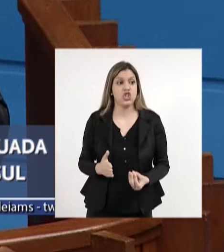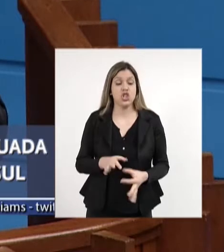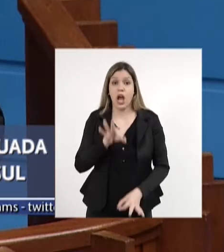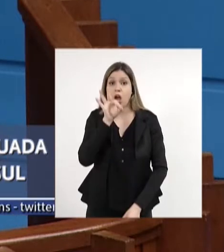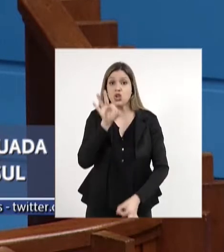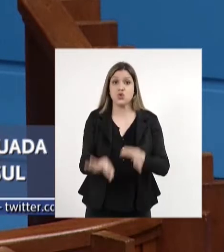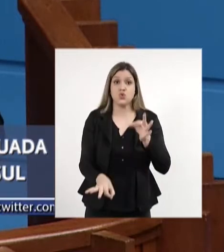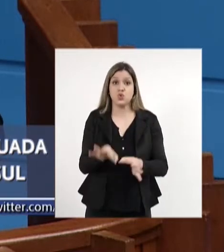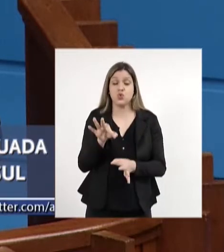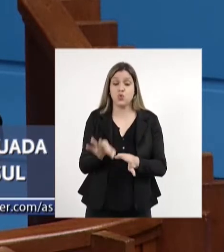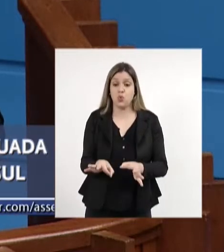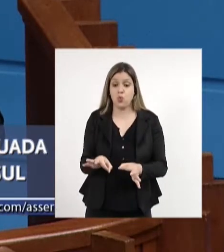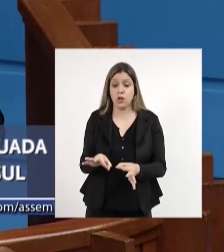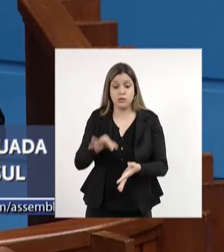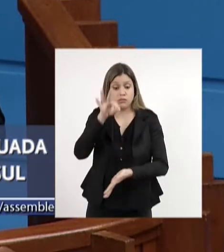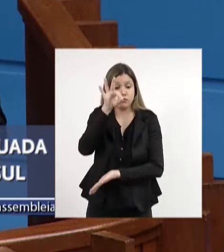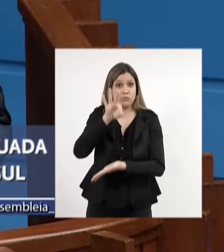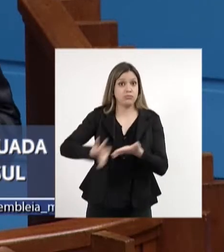judicial.